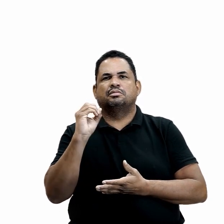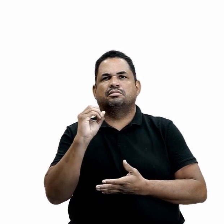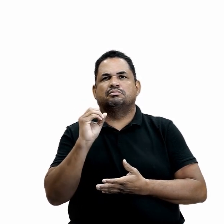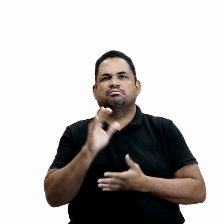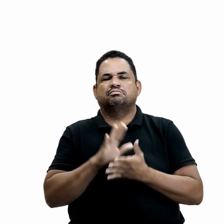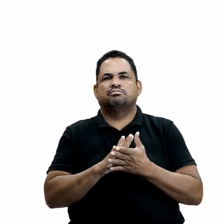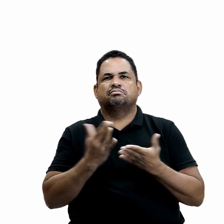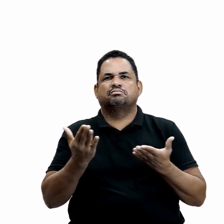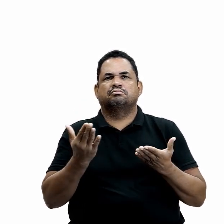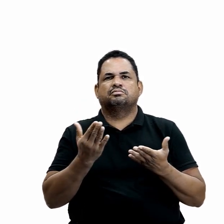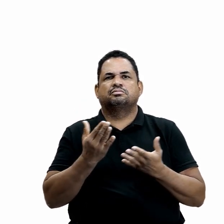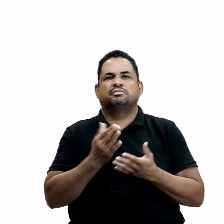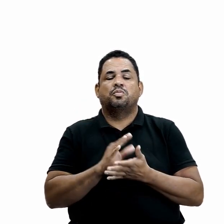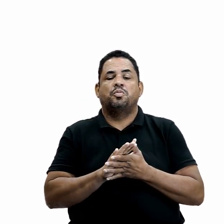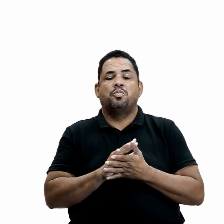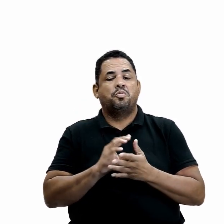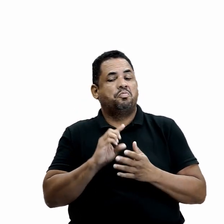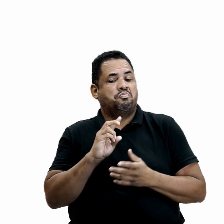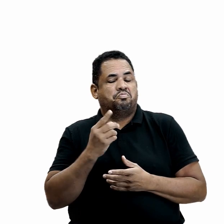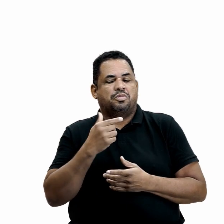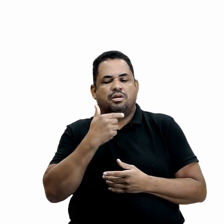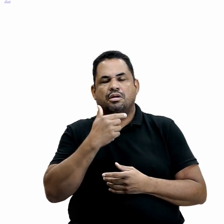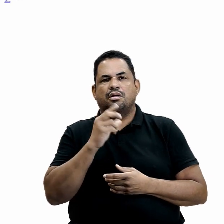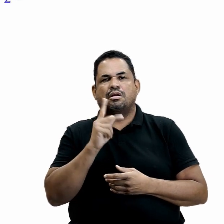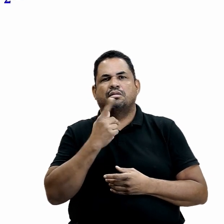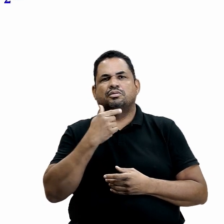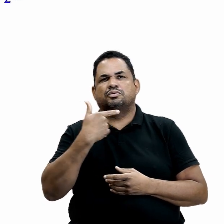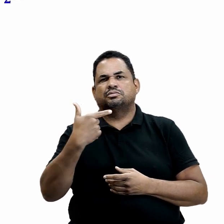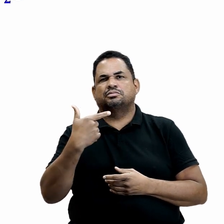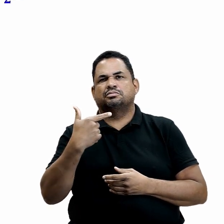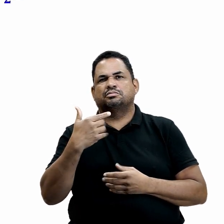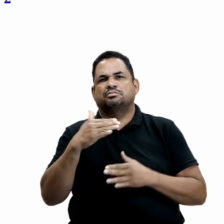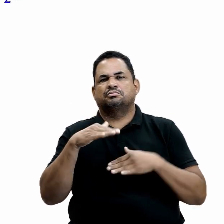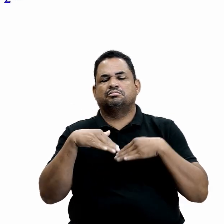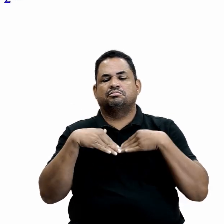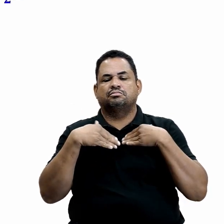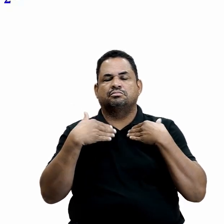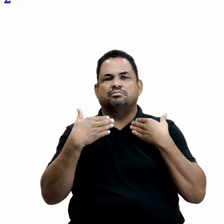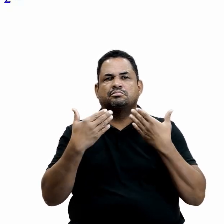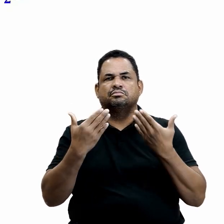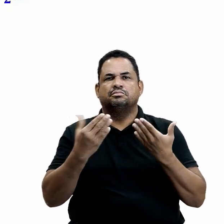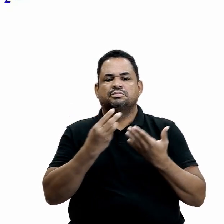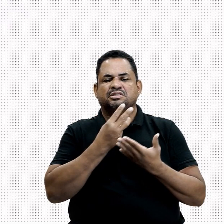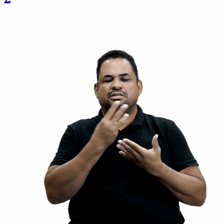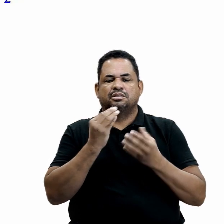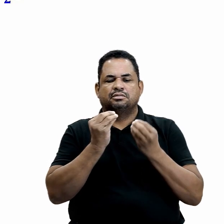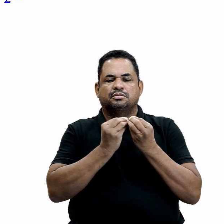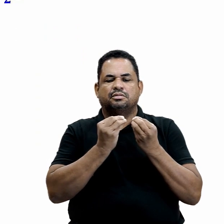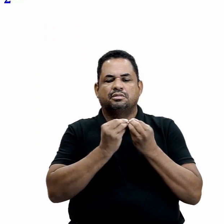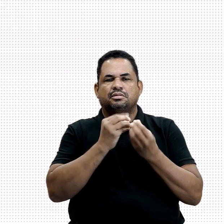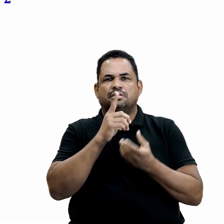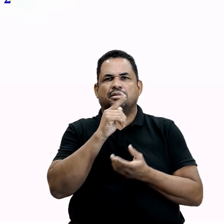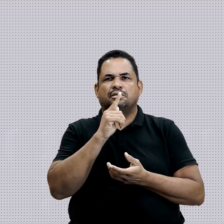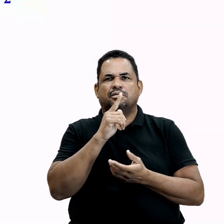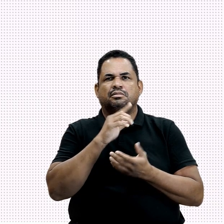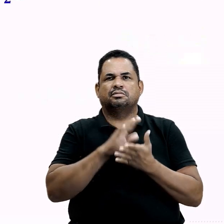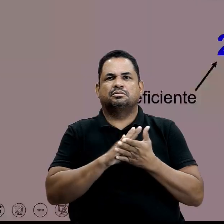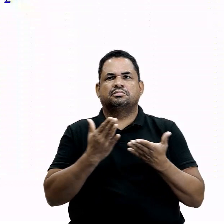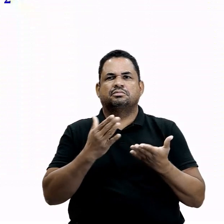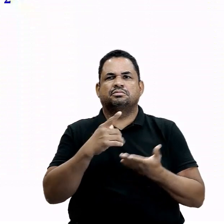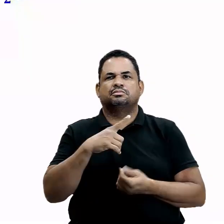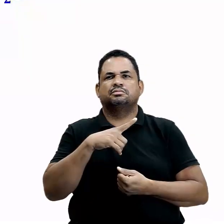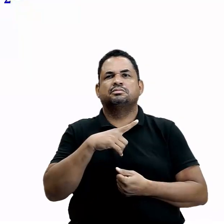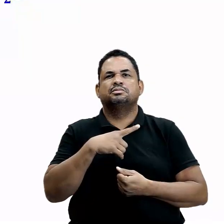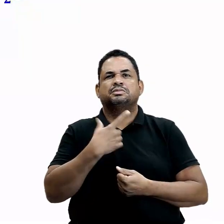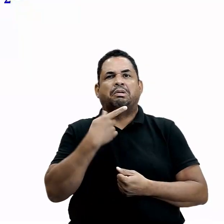simplesmente H2O. Quando eu parto para 3 moléculas de água, então eu me